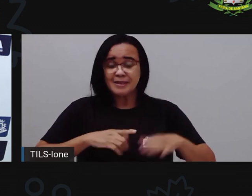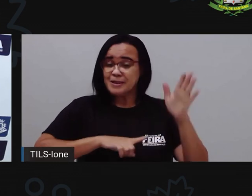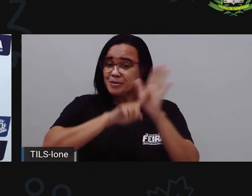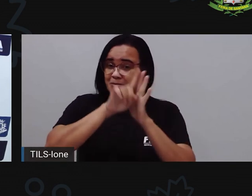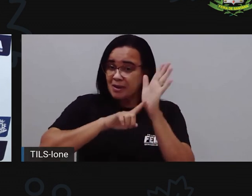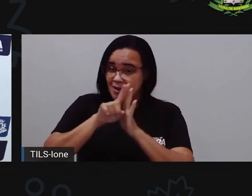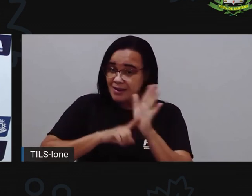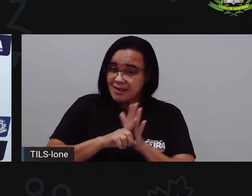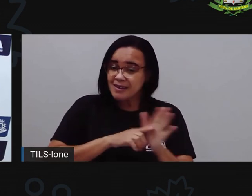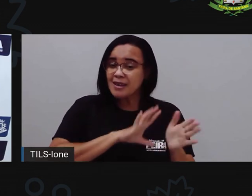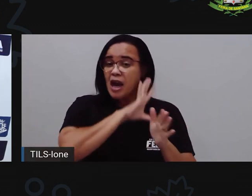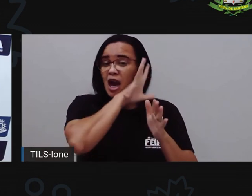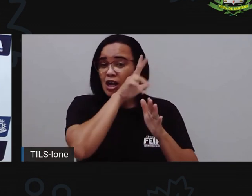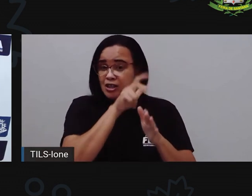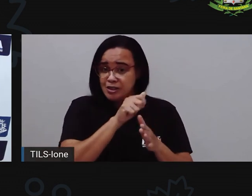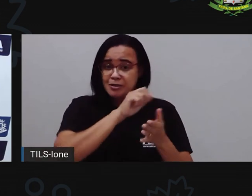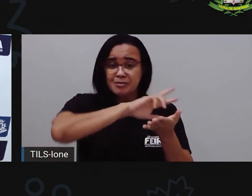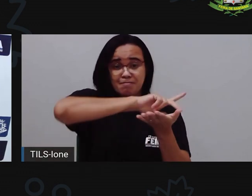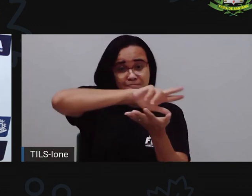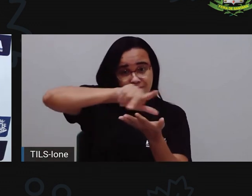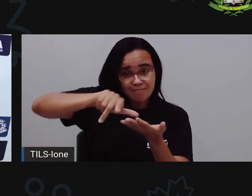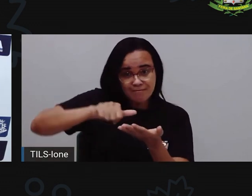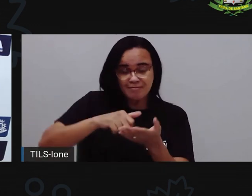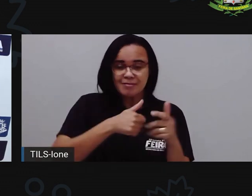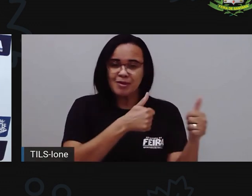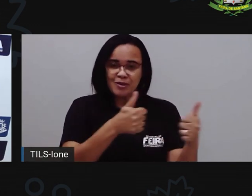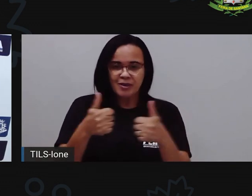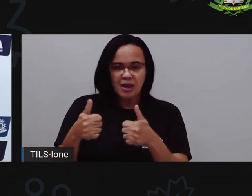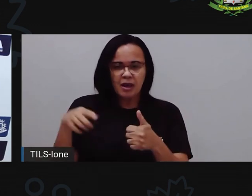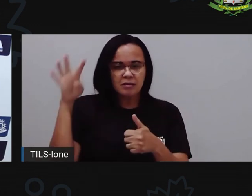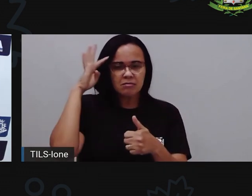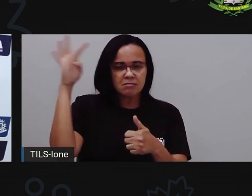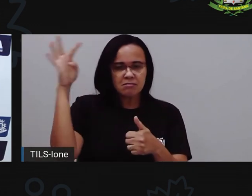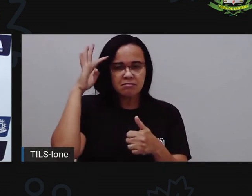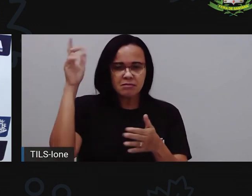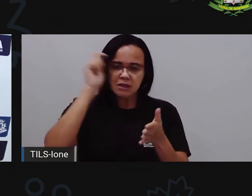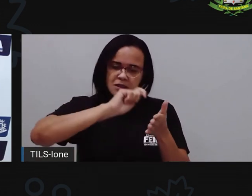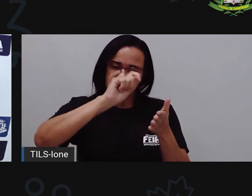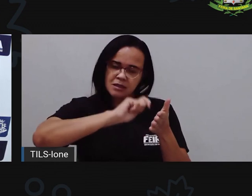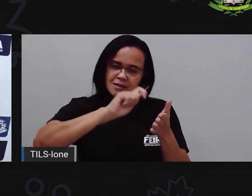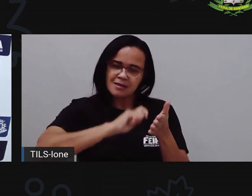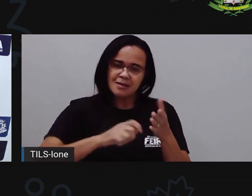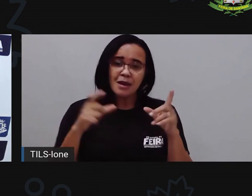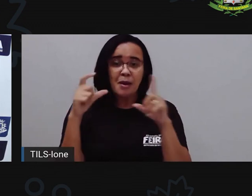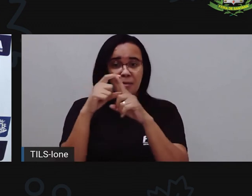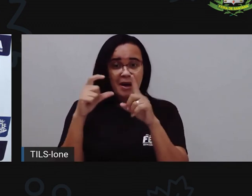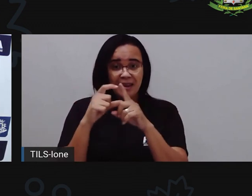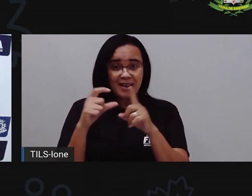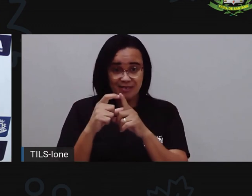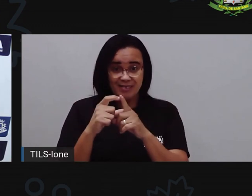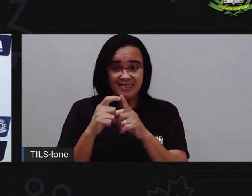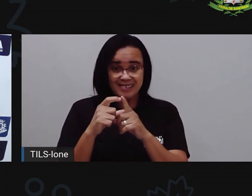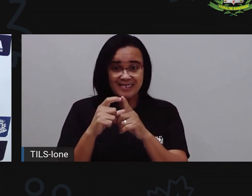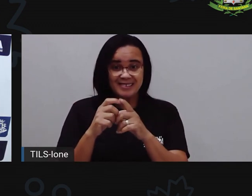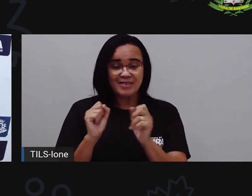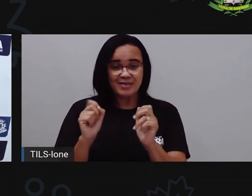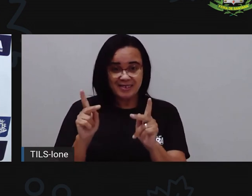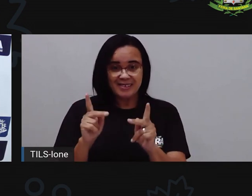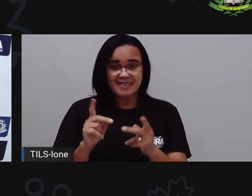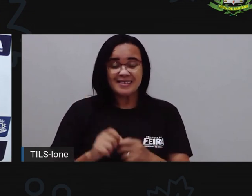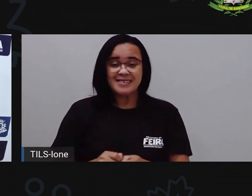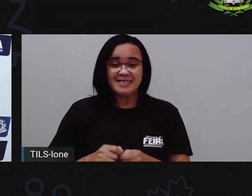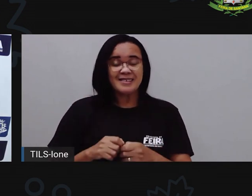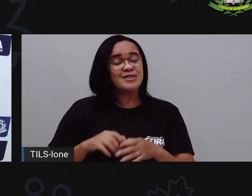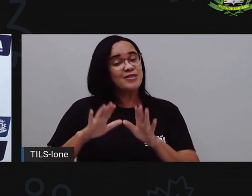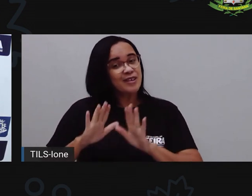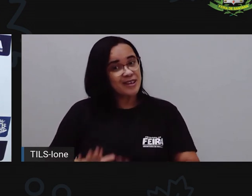outros animais, tá joia? E vai refletindo na escrita das palavras. Nós vamos, né,